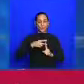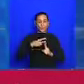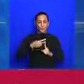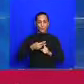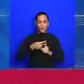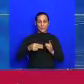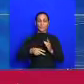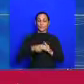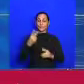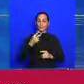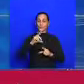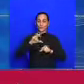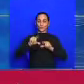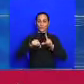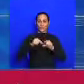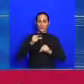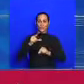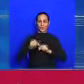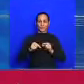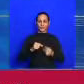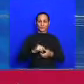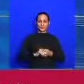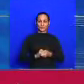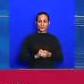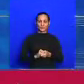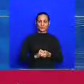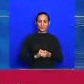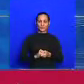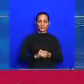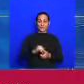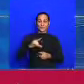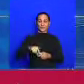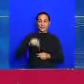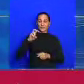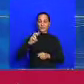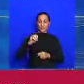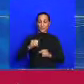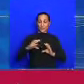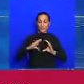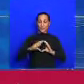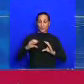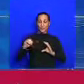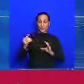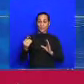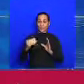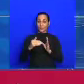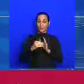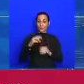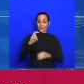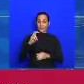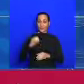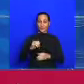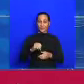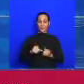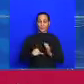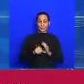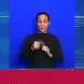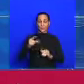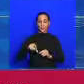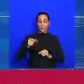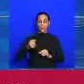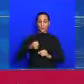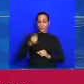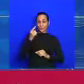Dupla cena, segundo sorteio. 50 bolas numeradas de 0 a 50. Primeiro